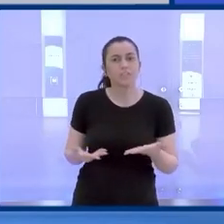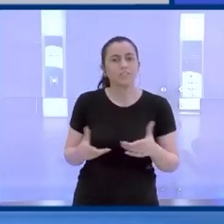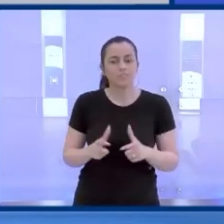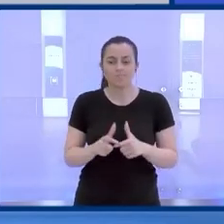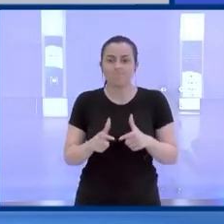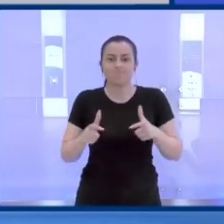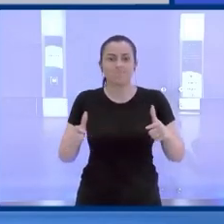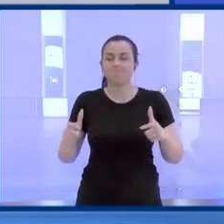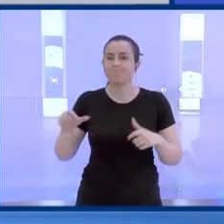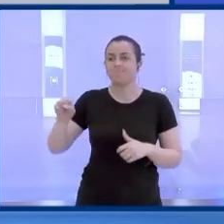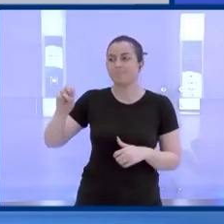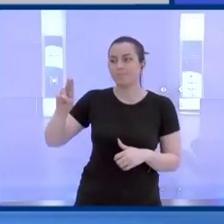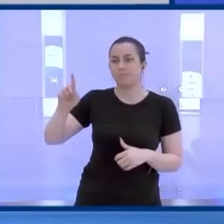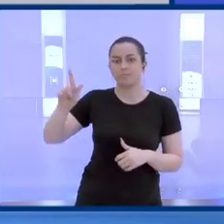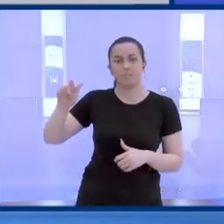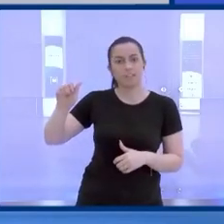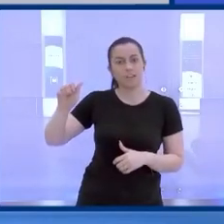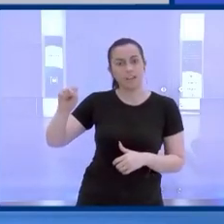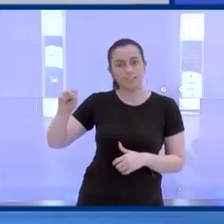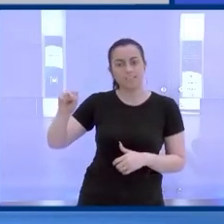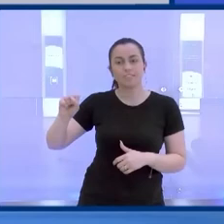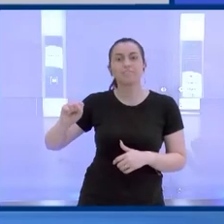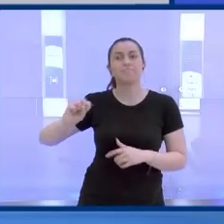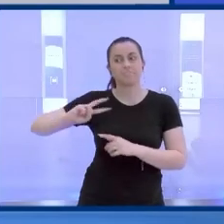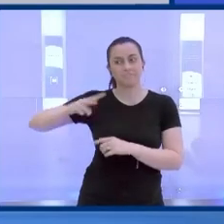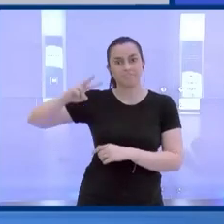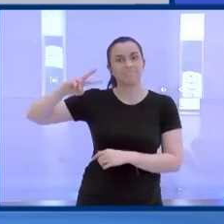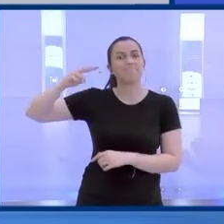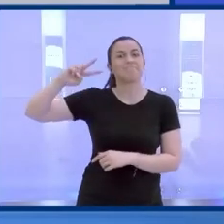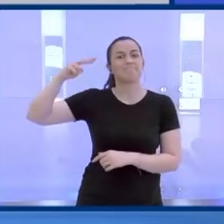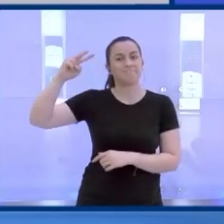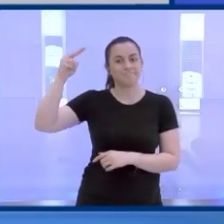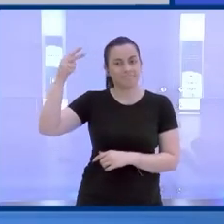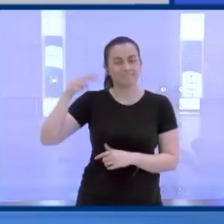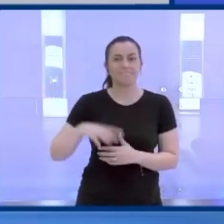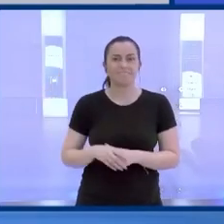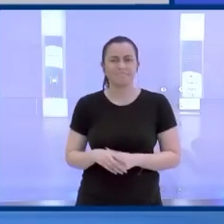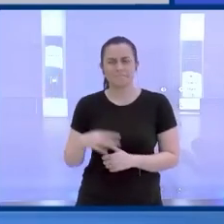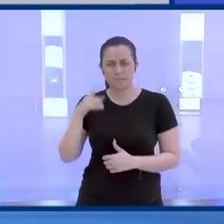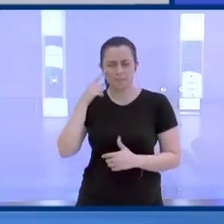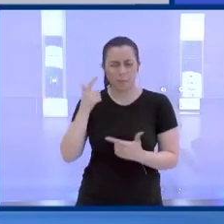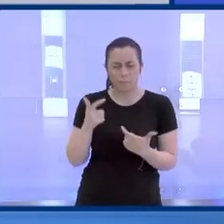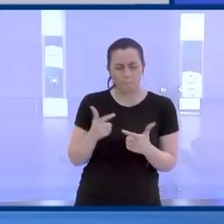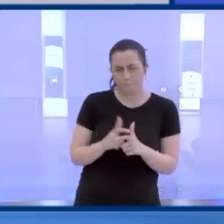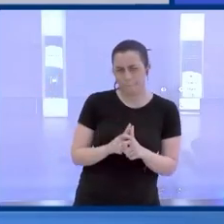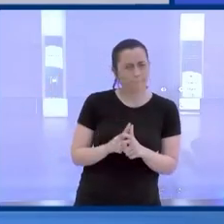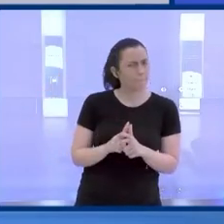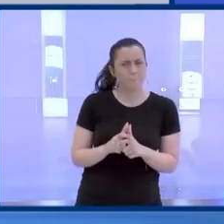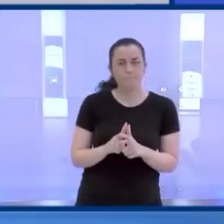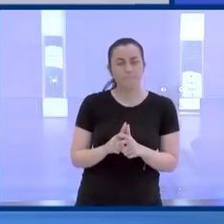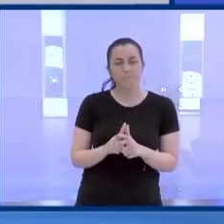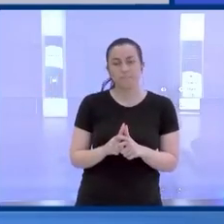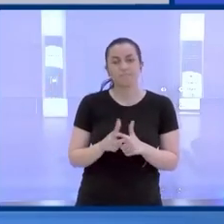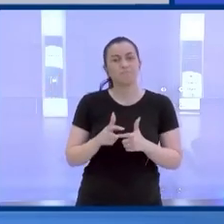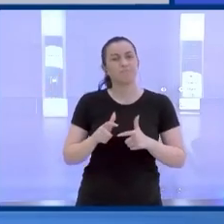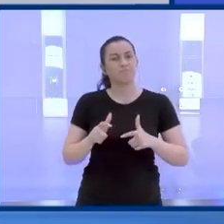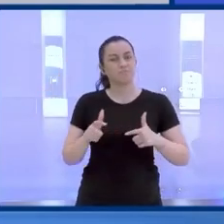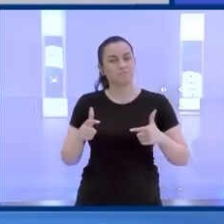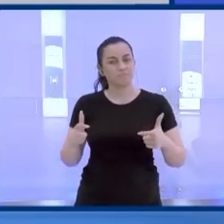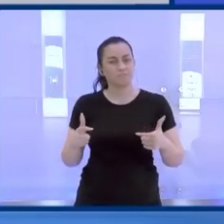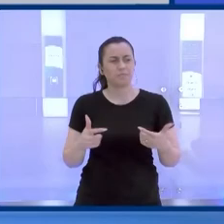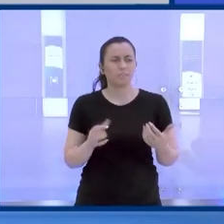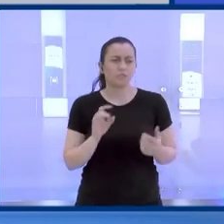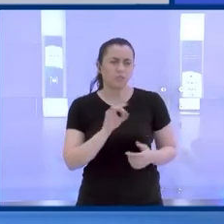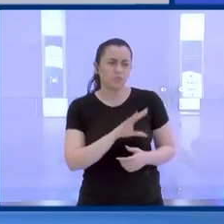expansão da Sulgás se multiplicará. Deixará de ser mínima. Hoje, temos apenas